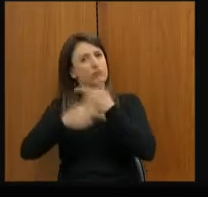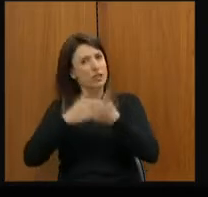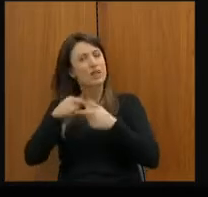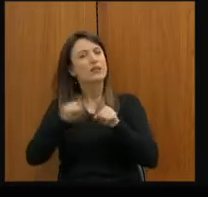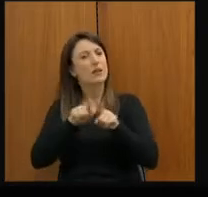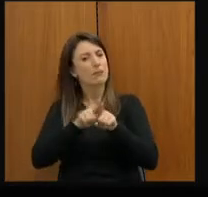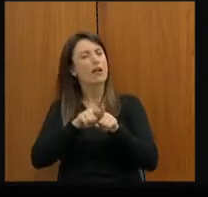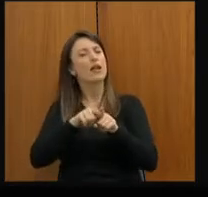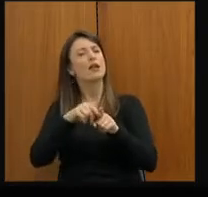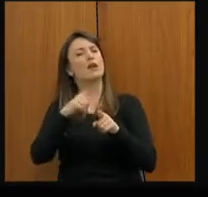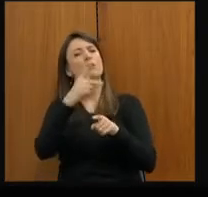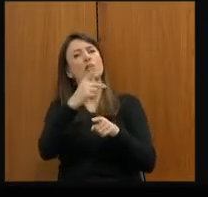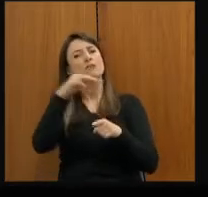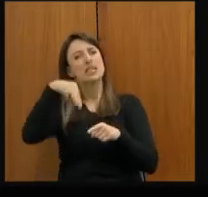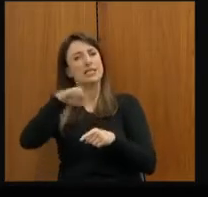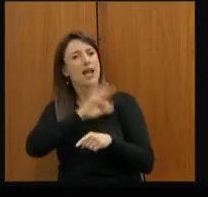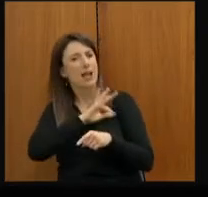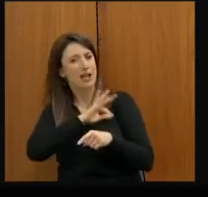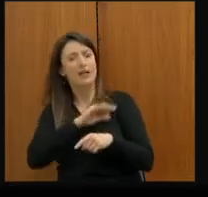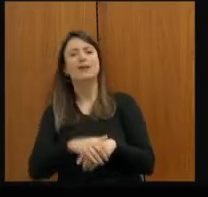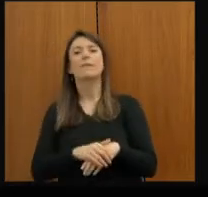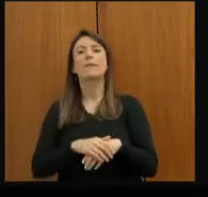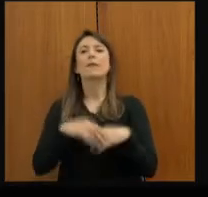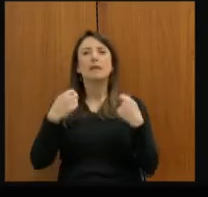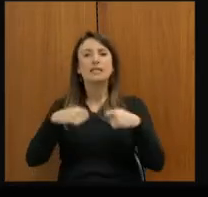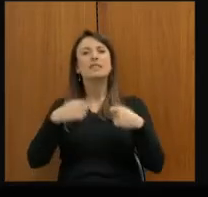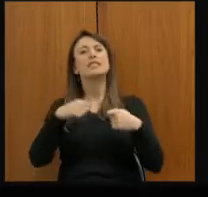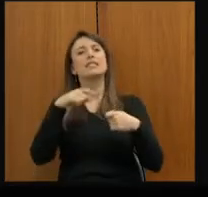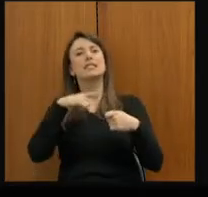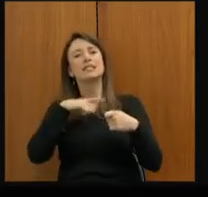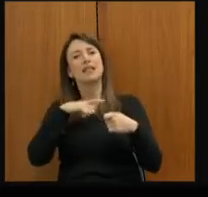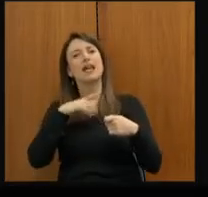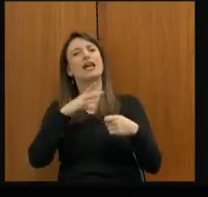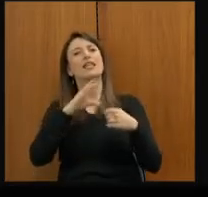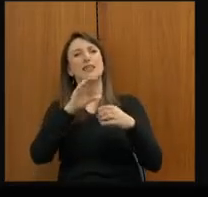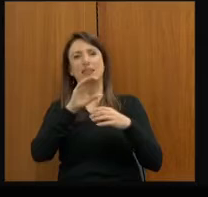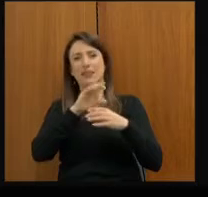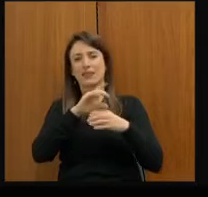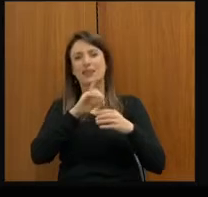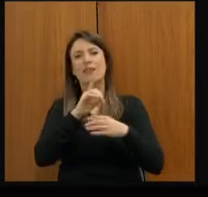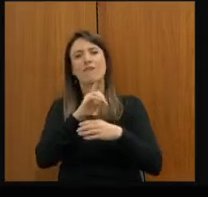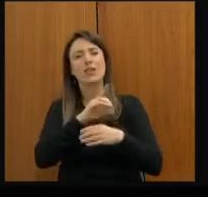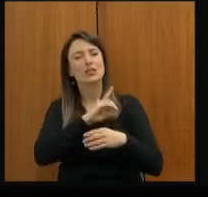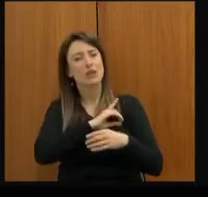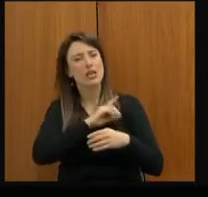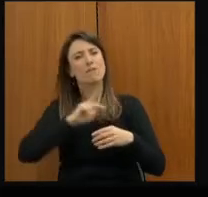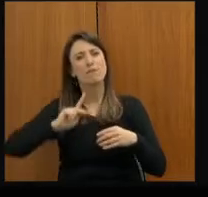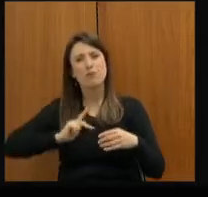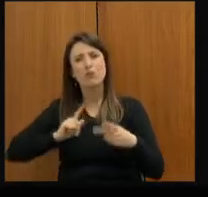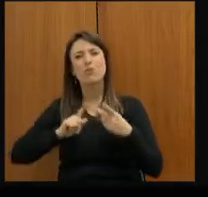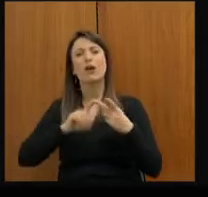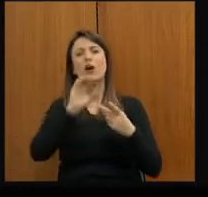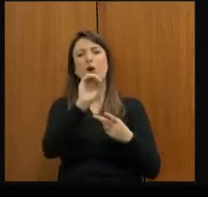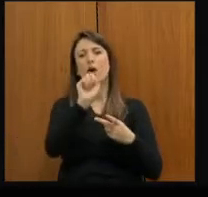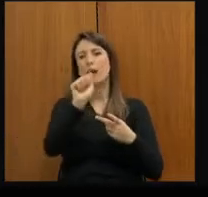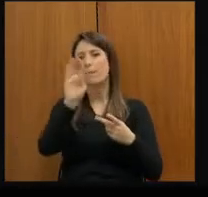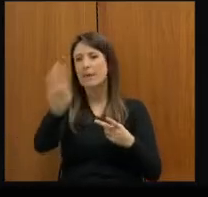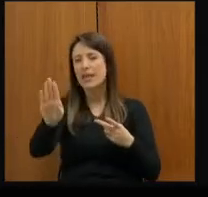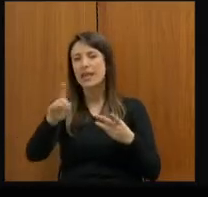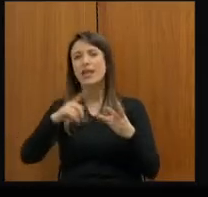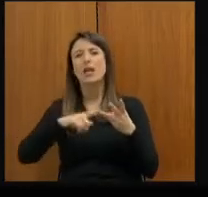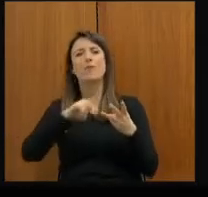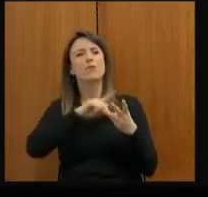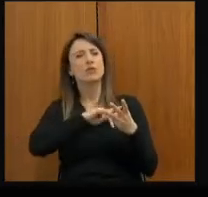temos que ter a defensoria temos que ter a OAB favoráveis a essa questão porque é um pouquinho diferente